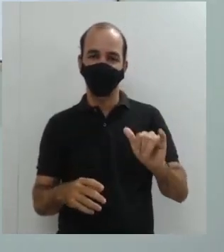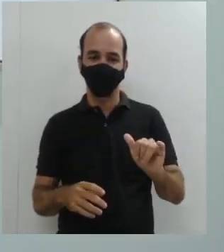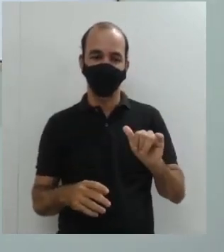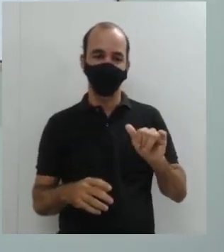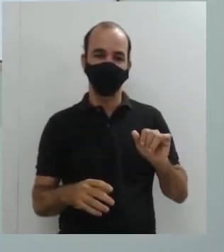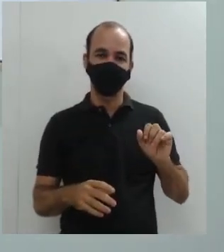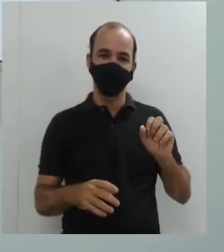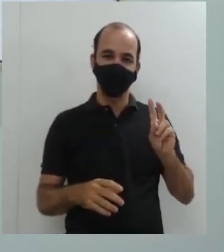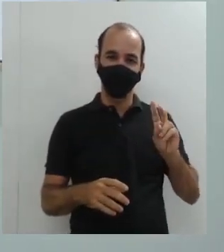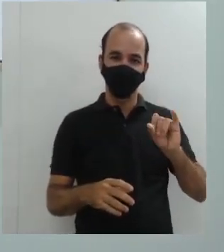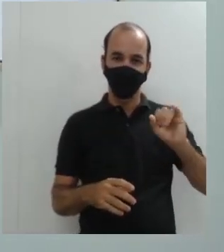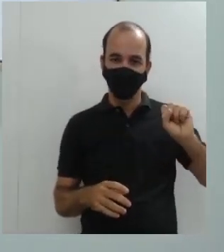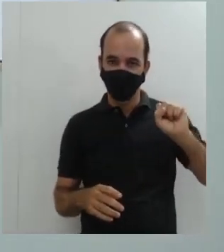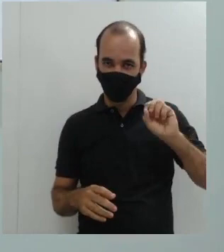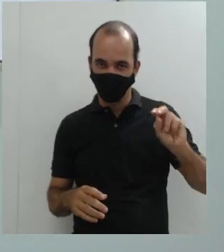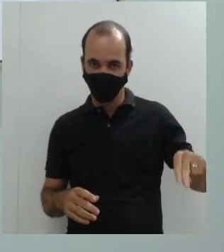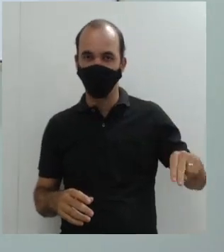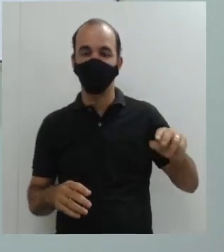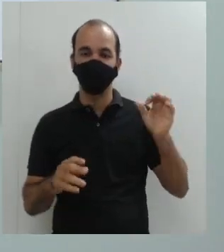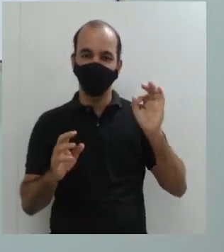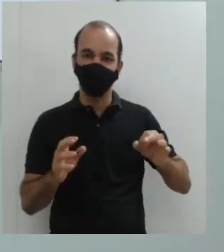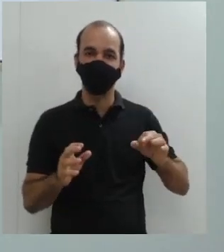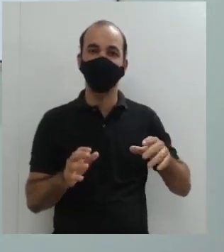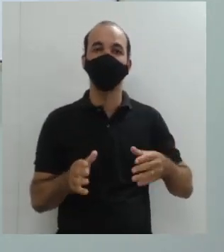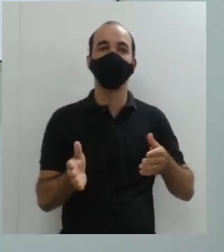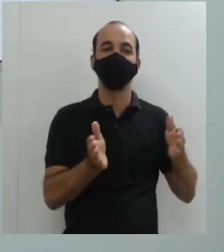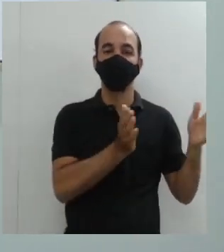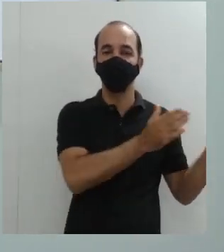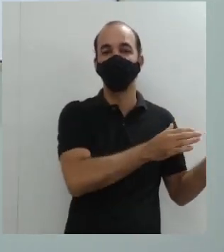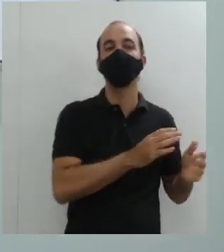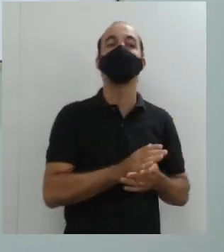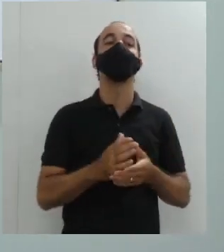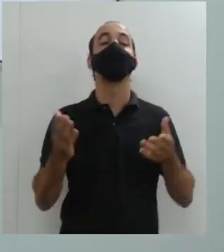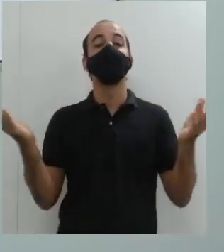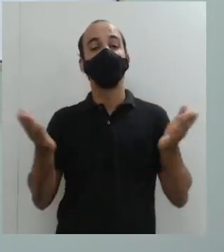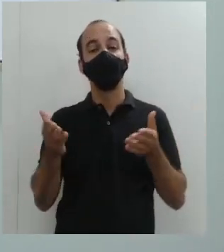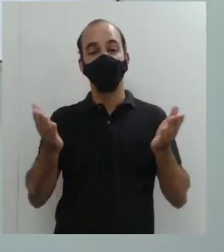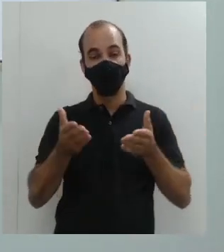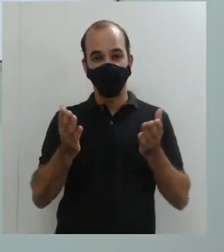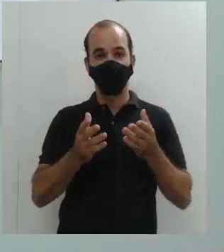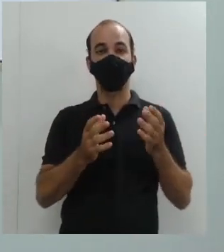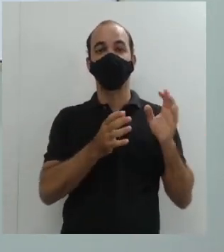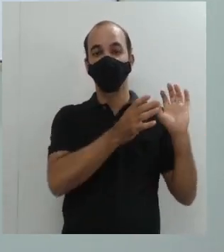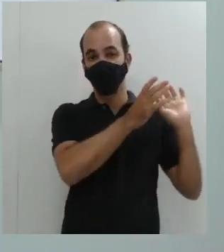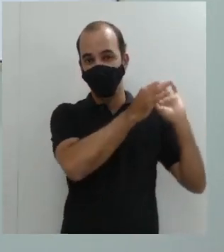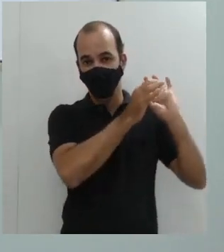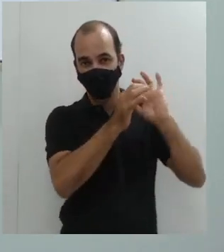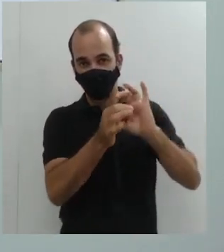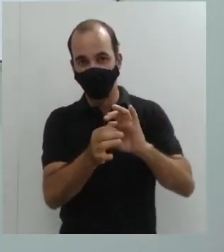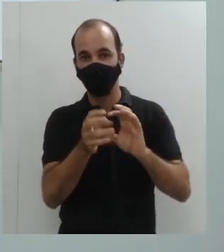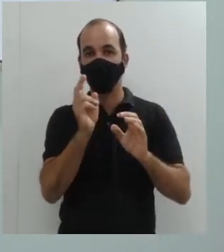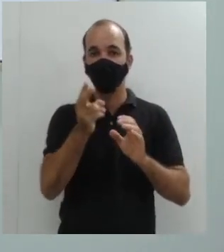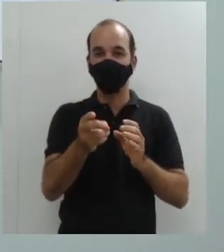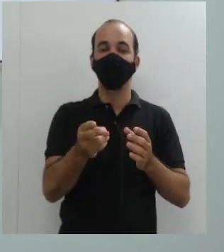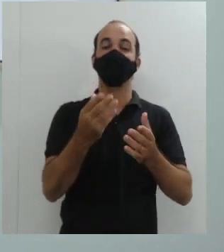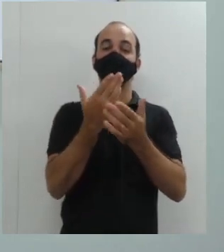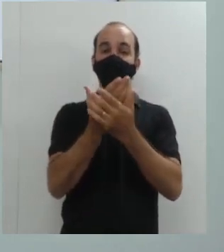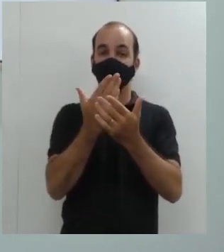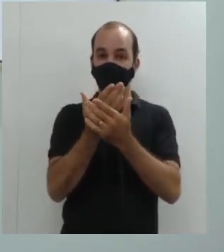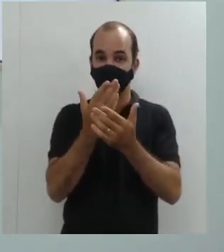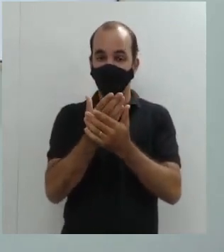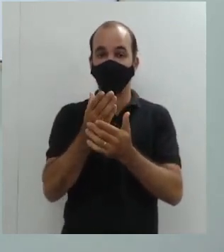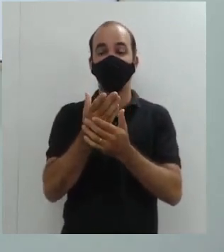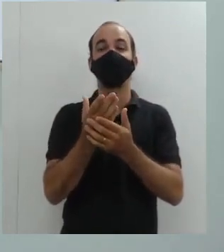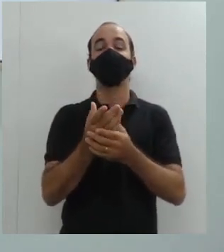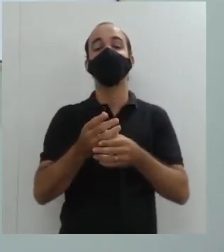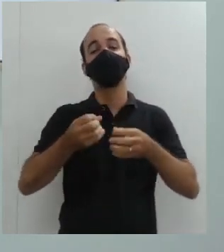certo? Então, pessoal, não vou perder tempo, vou direto para a continuidade da aula de Davidson. Talvez eu traga aqui alguns conceitos para a gente enriquecer a aula